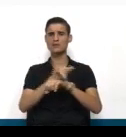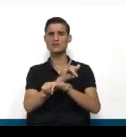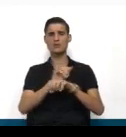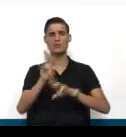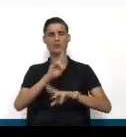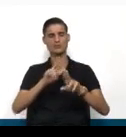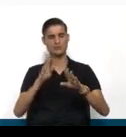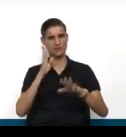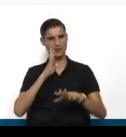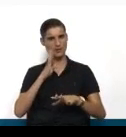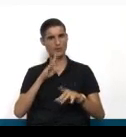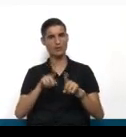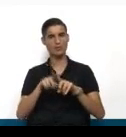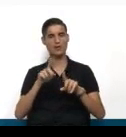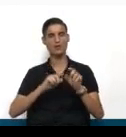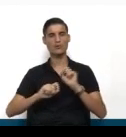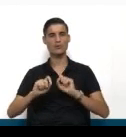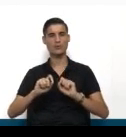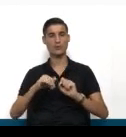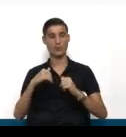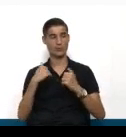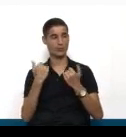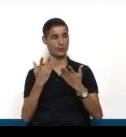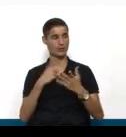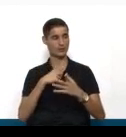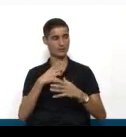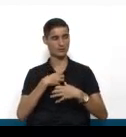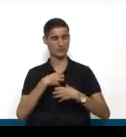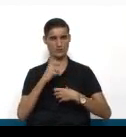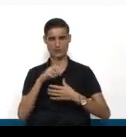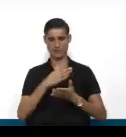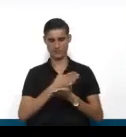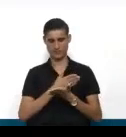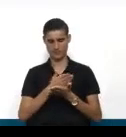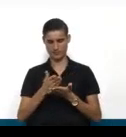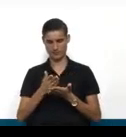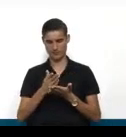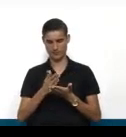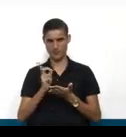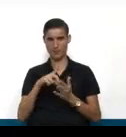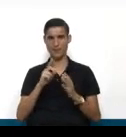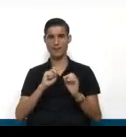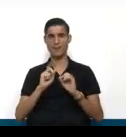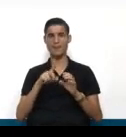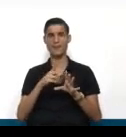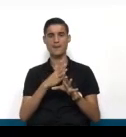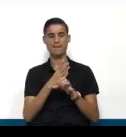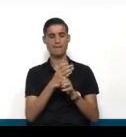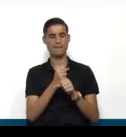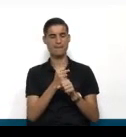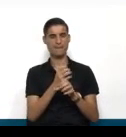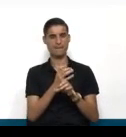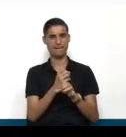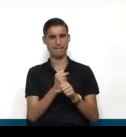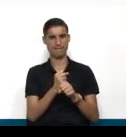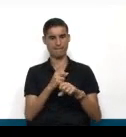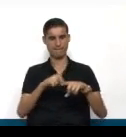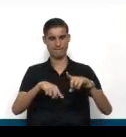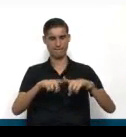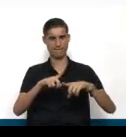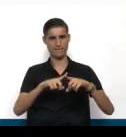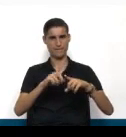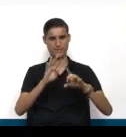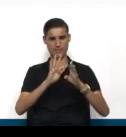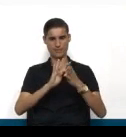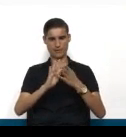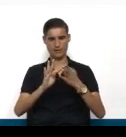temos é o seguinte: quando a condição inicial é a soma de funções